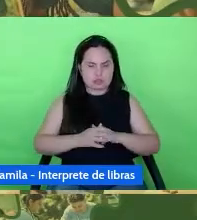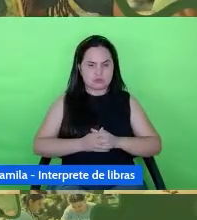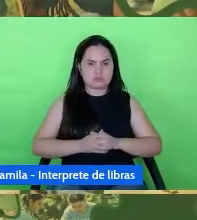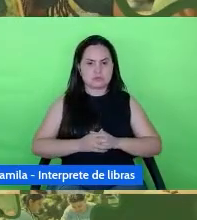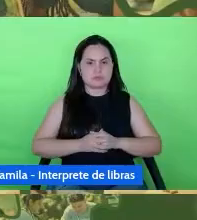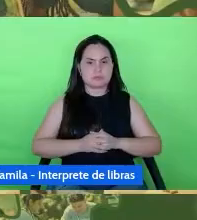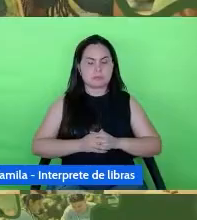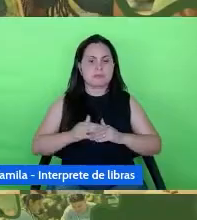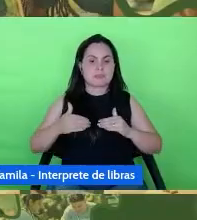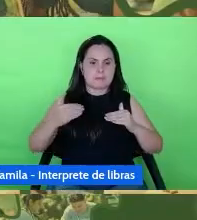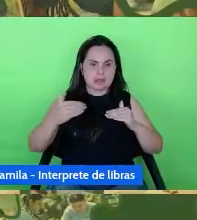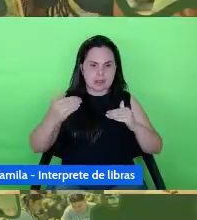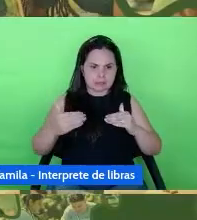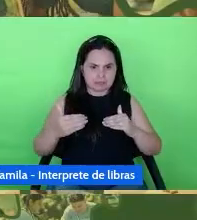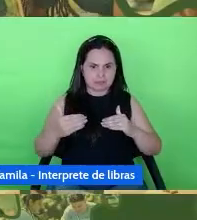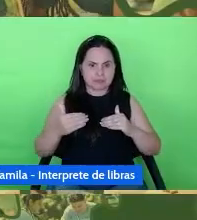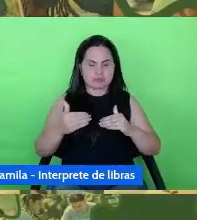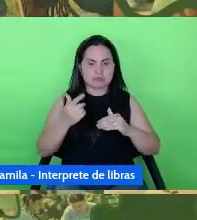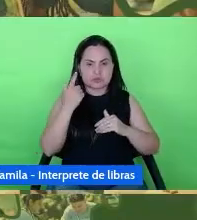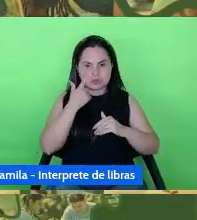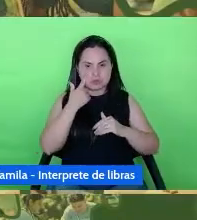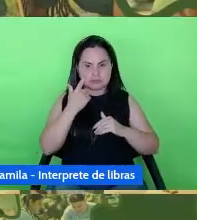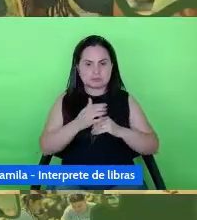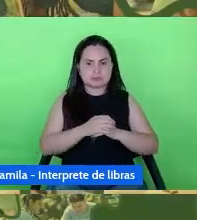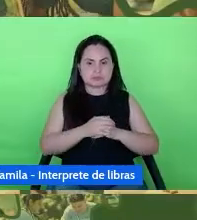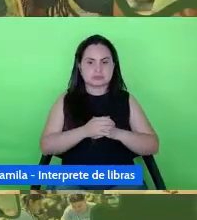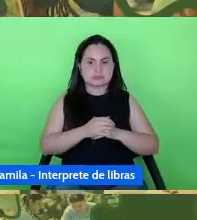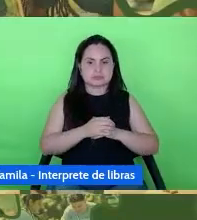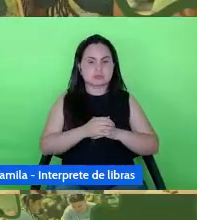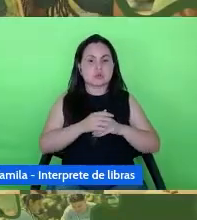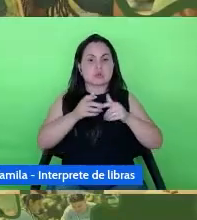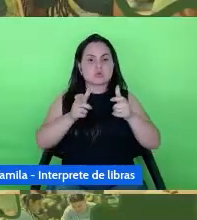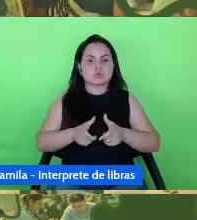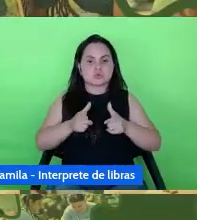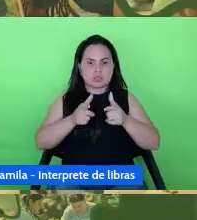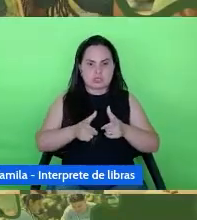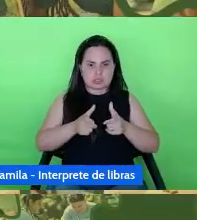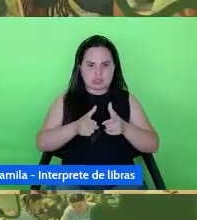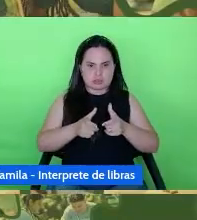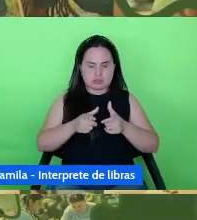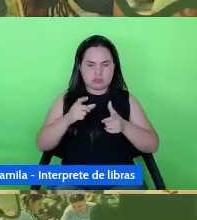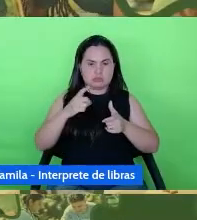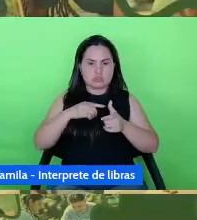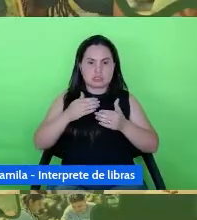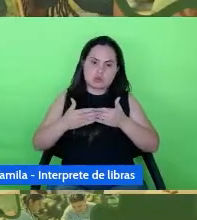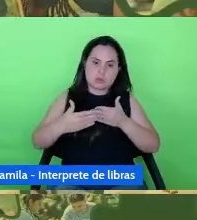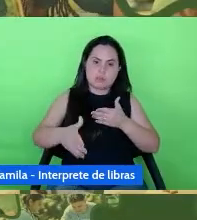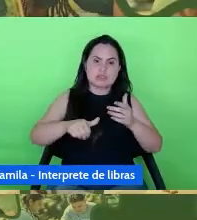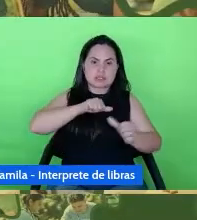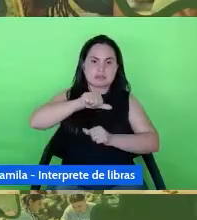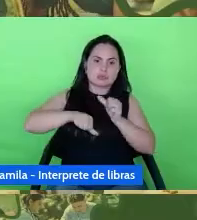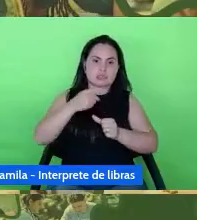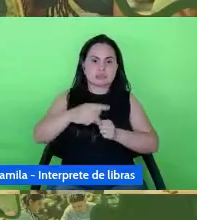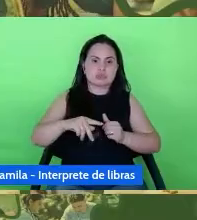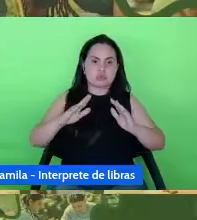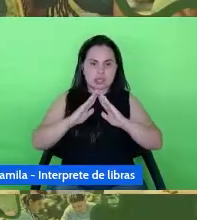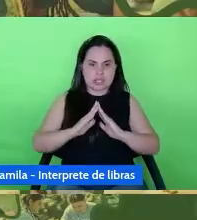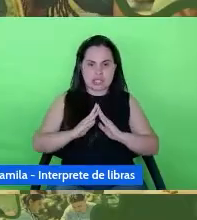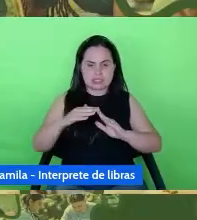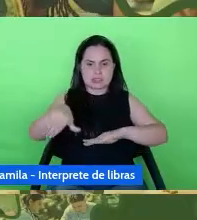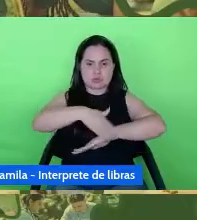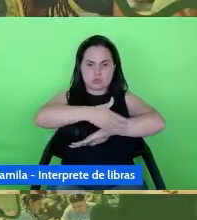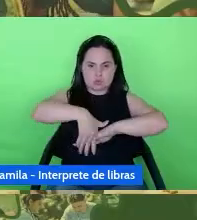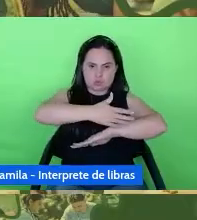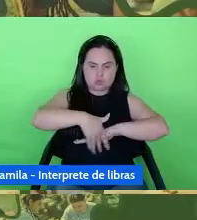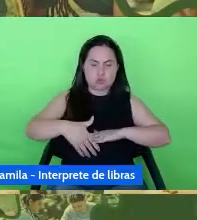ir fechando mesmo, olha só, no nível local, o que eu tenho? Você começa mudando o seu bairro, a sua rua, é reciclagem